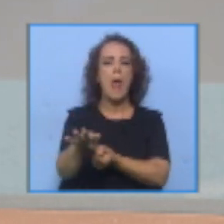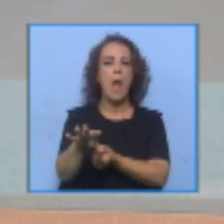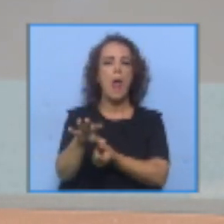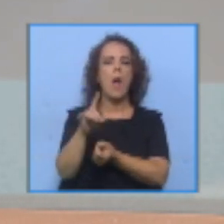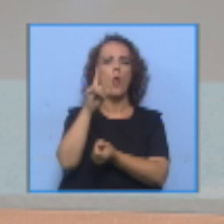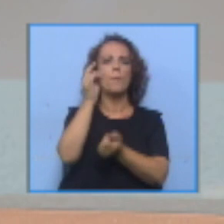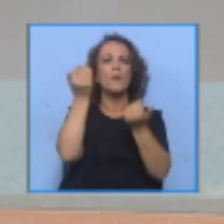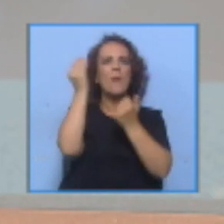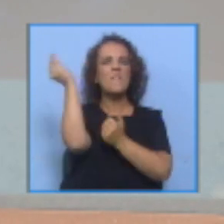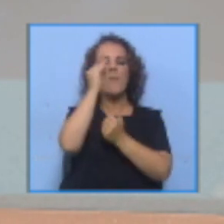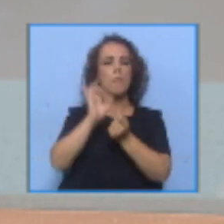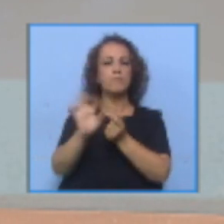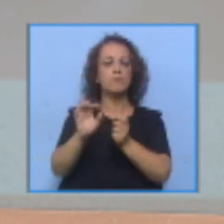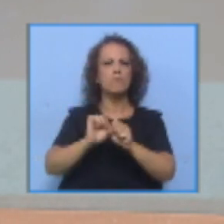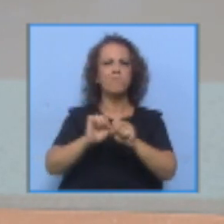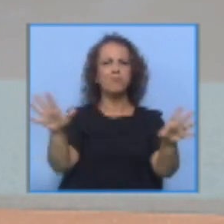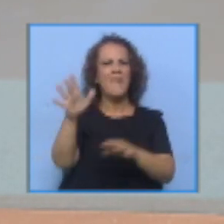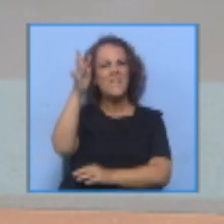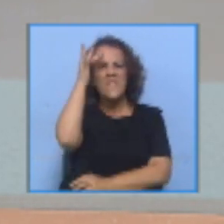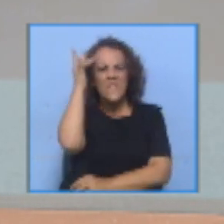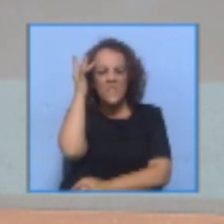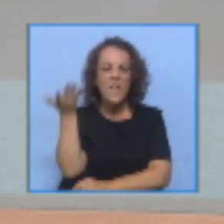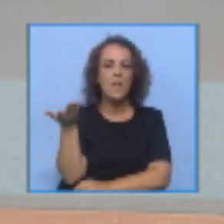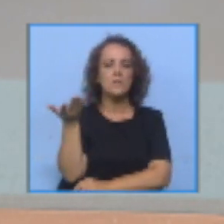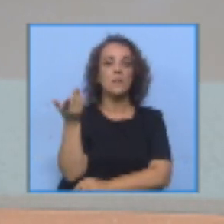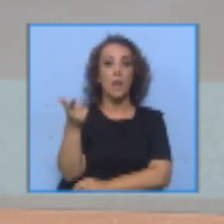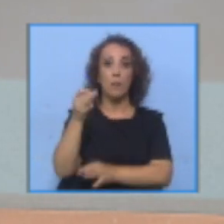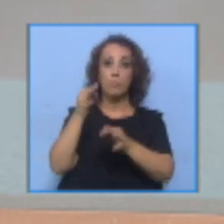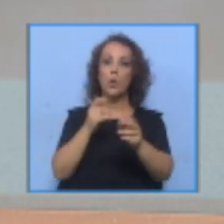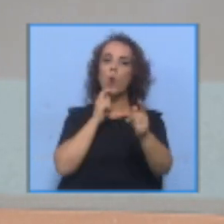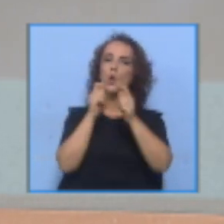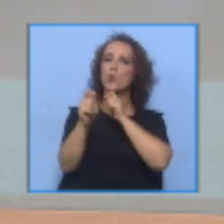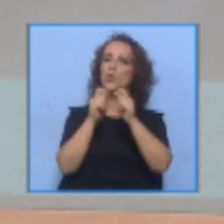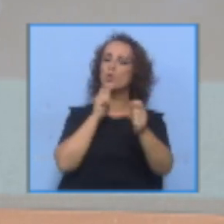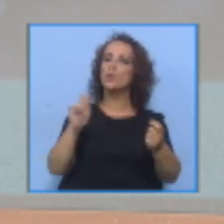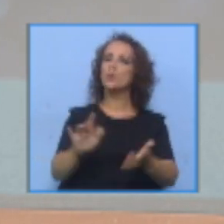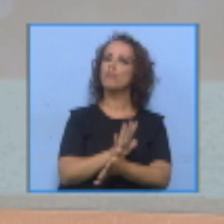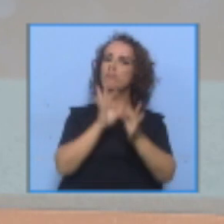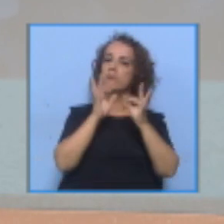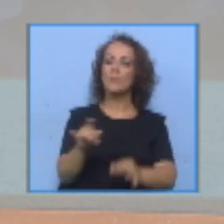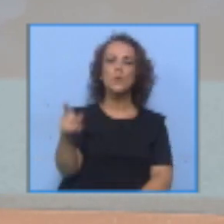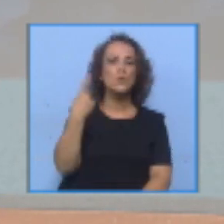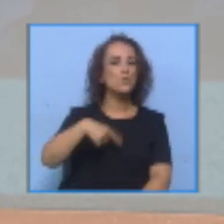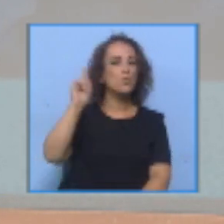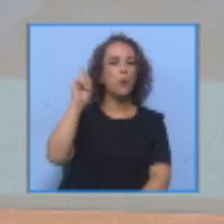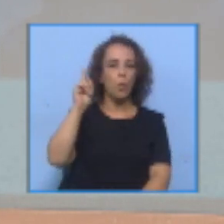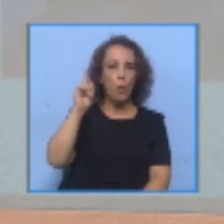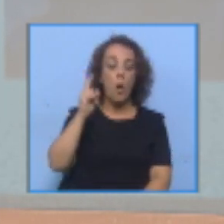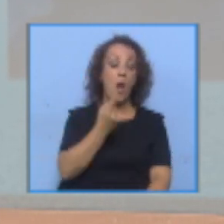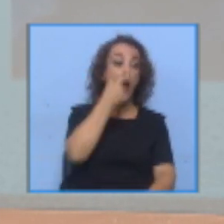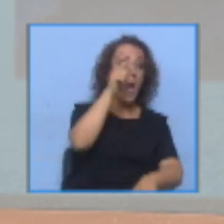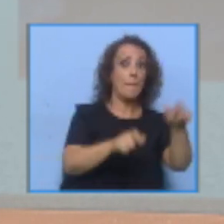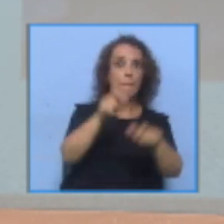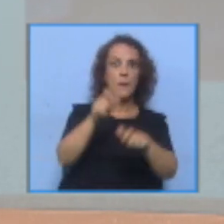rumores, notícias falsas, que não são jornalismo, e muita gente tem dificuldade em